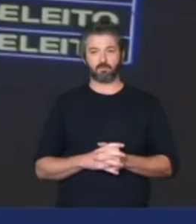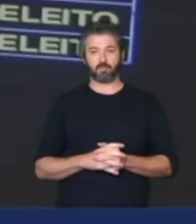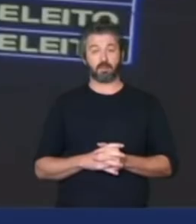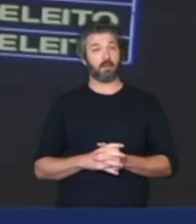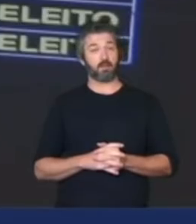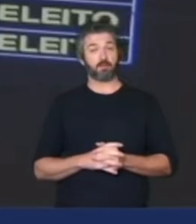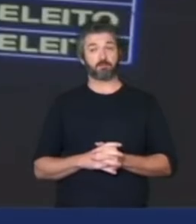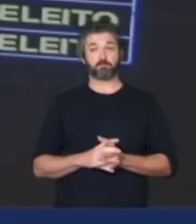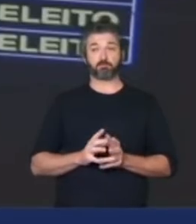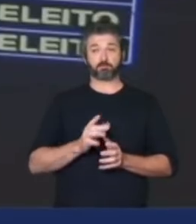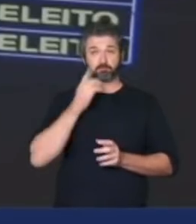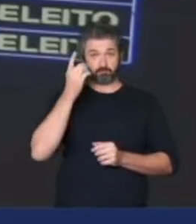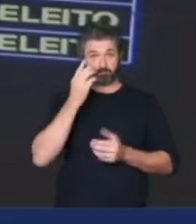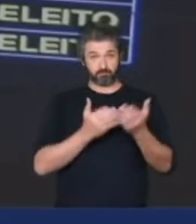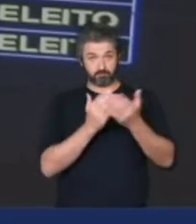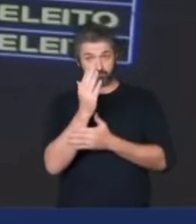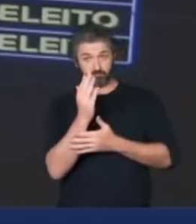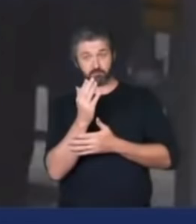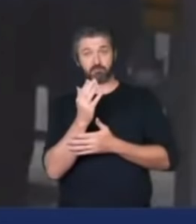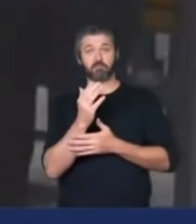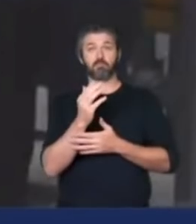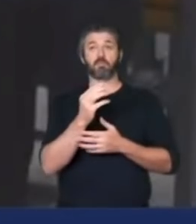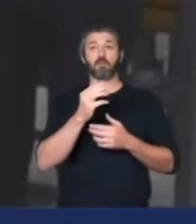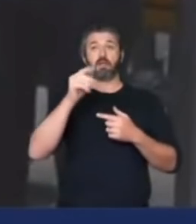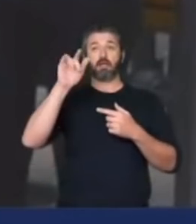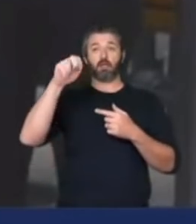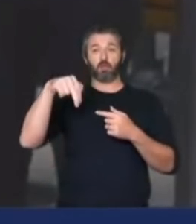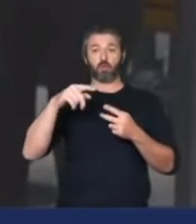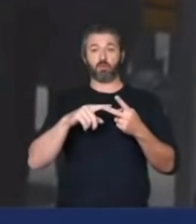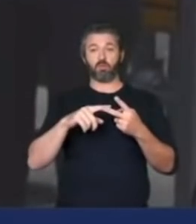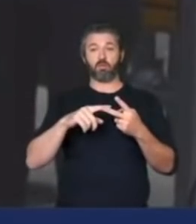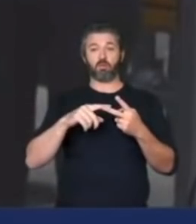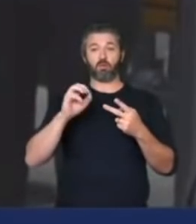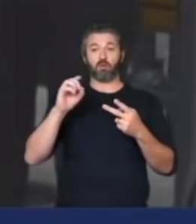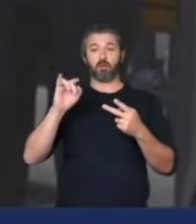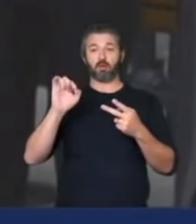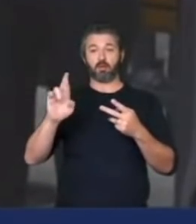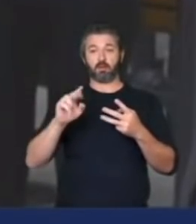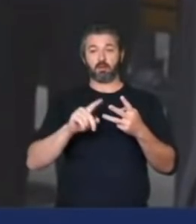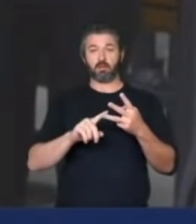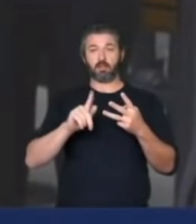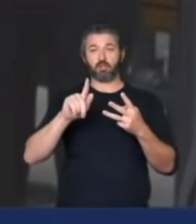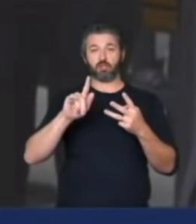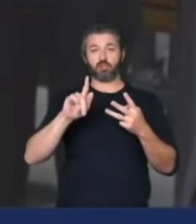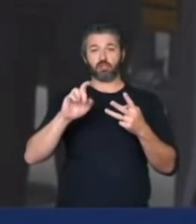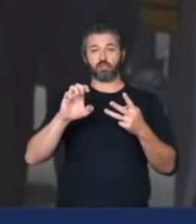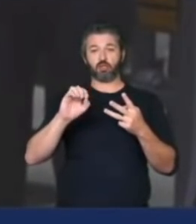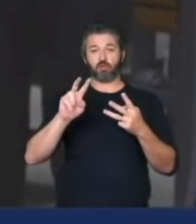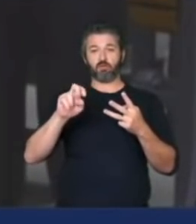Os deputados eleitos, deputado Lincoln, deputado Odair, deputada Giovânia,